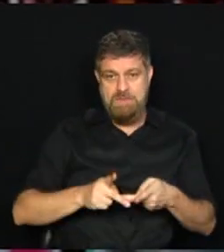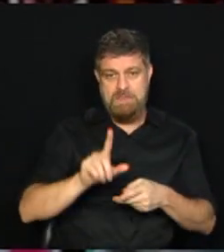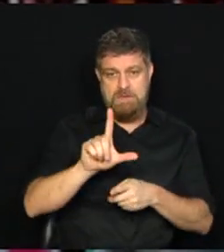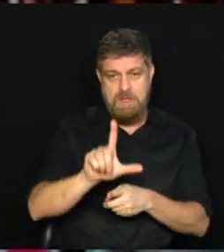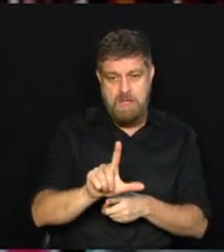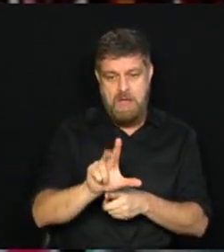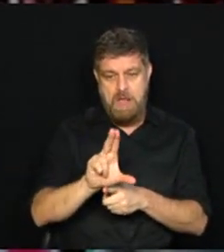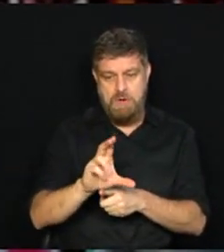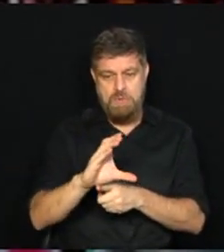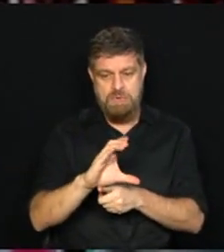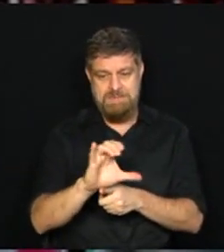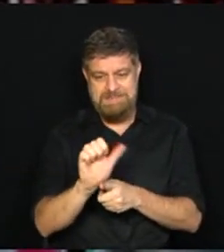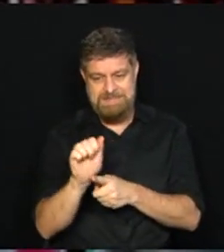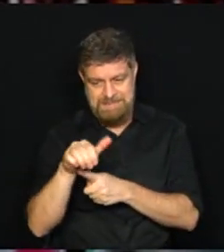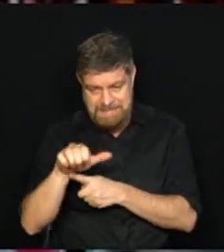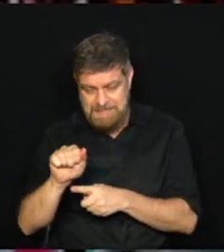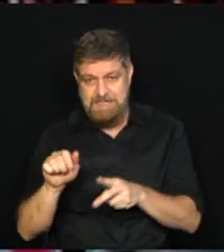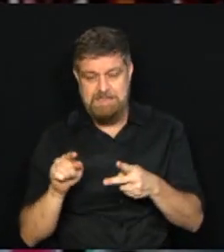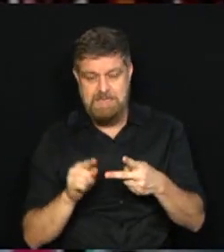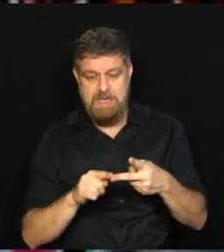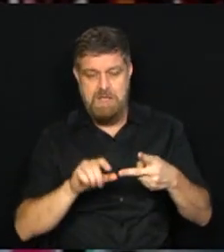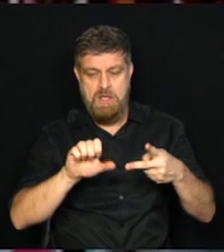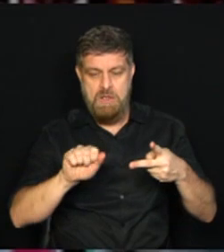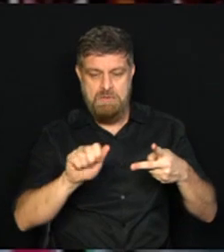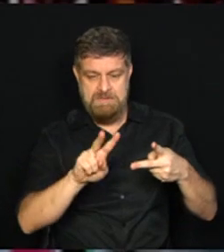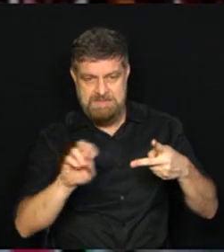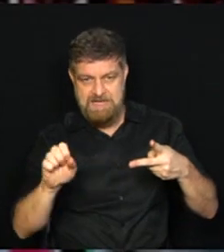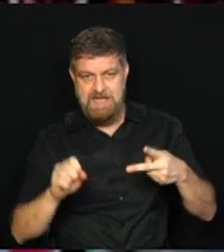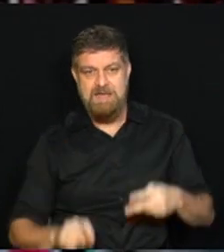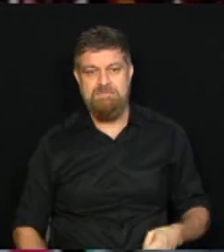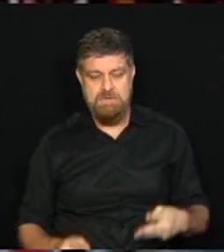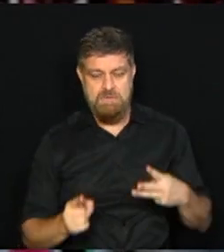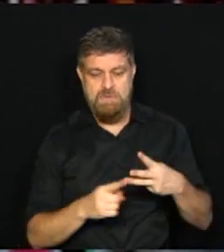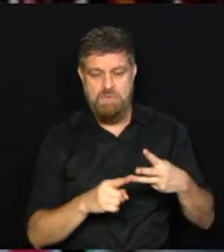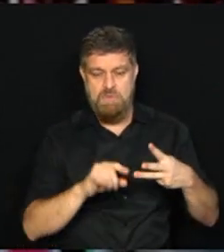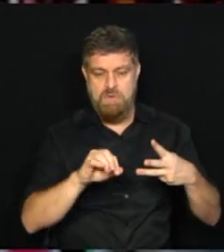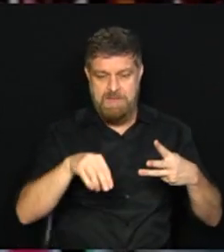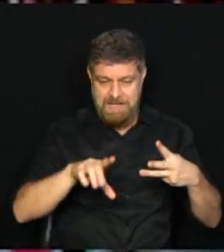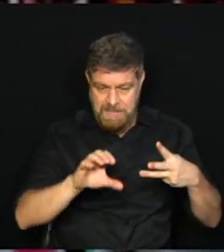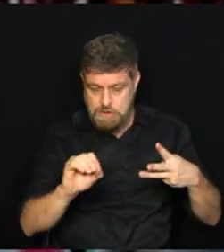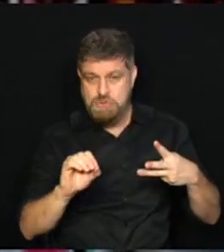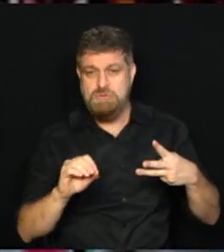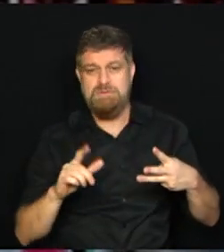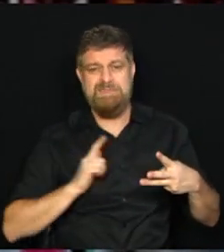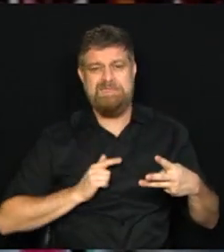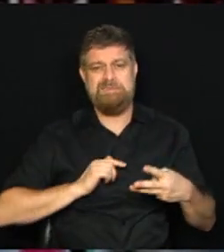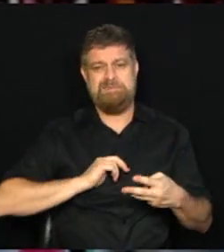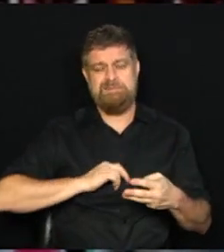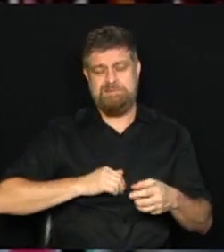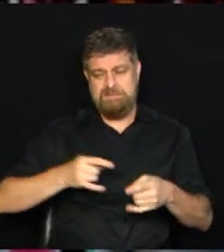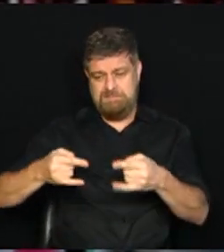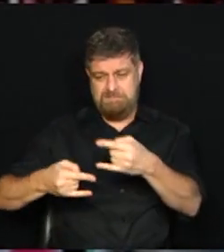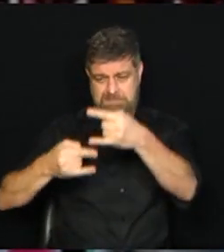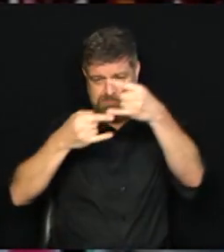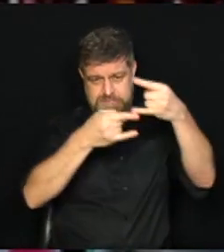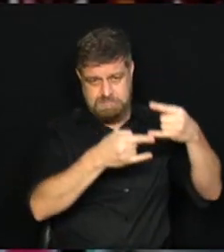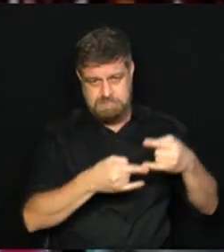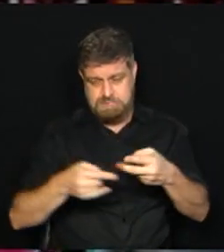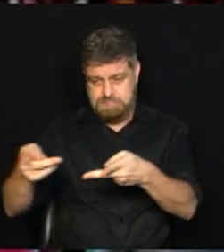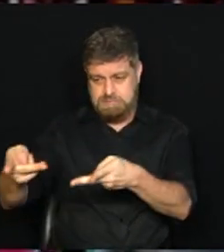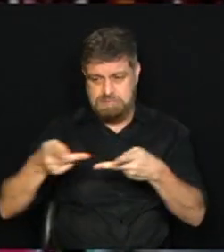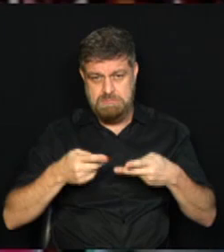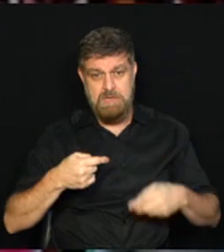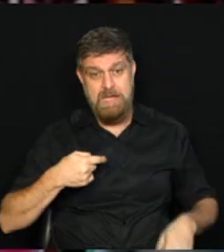Sávio Cavalcante, o Índio, aqui representando, o Alessandro. Não, eu